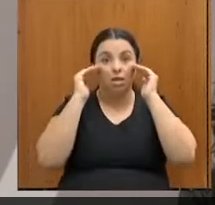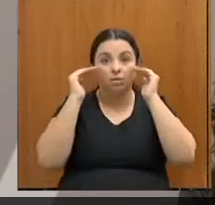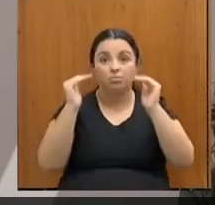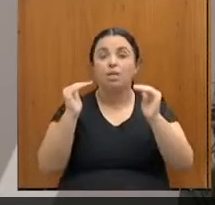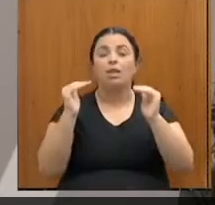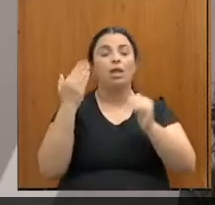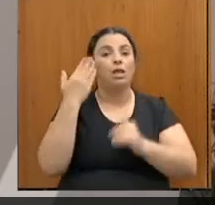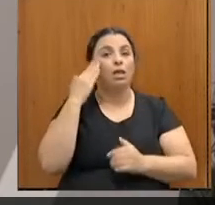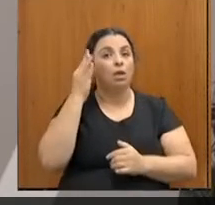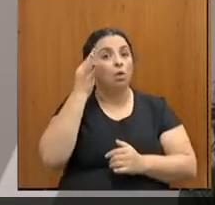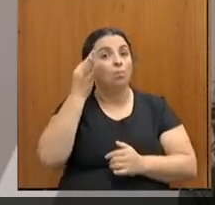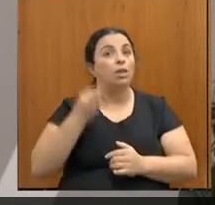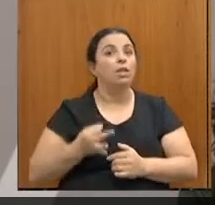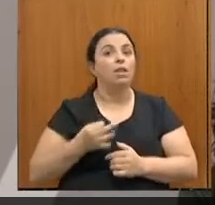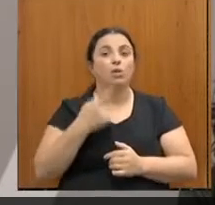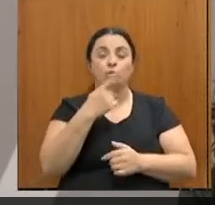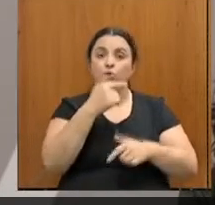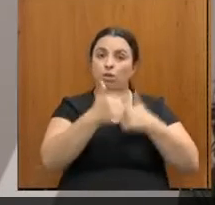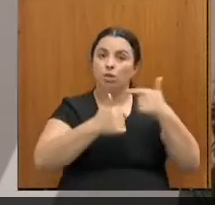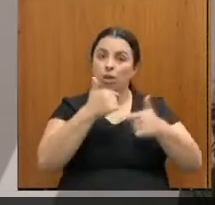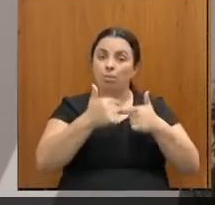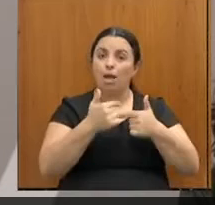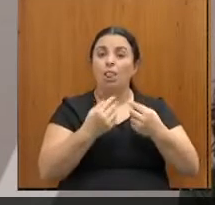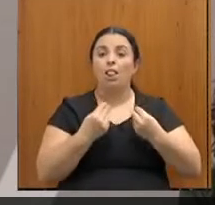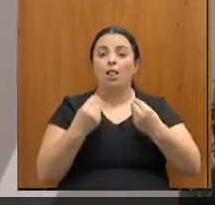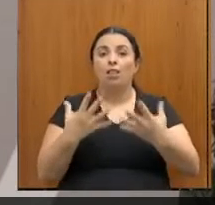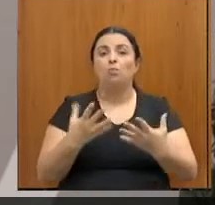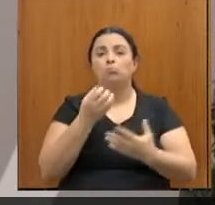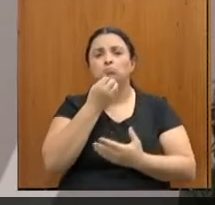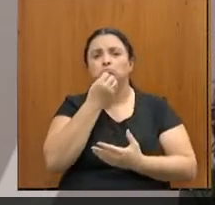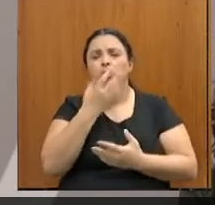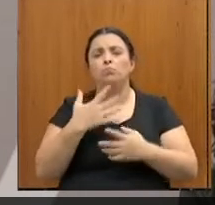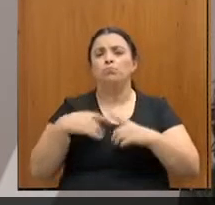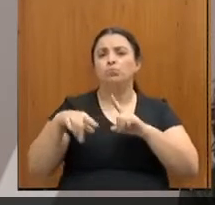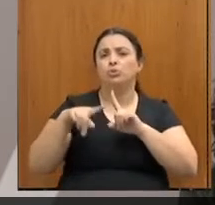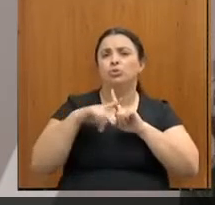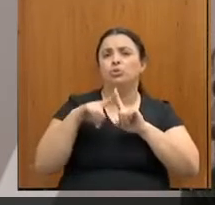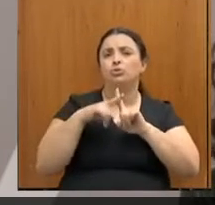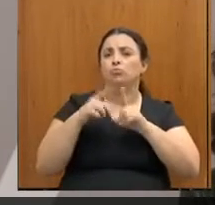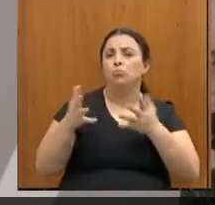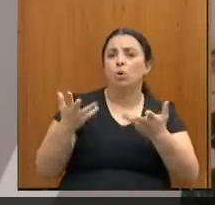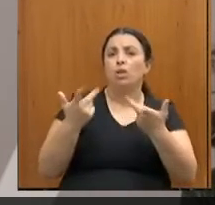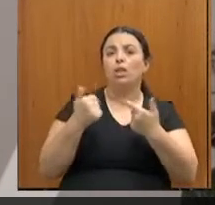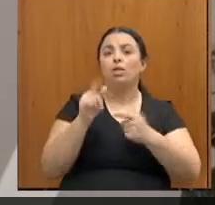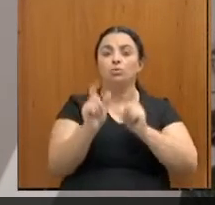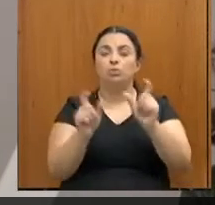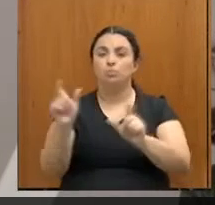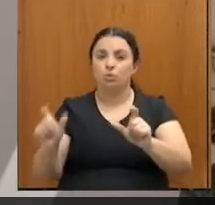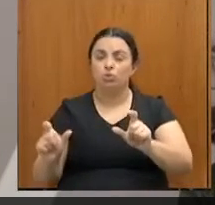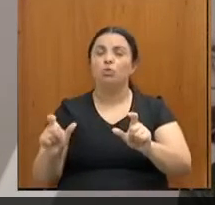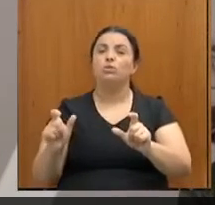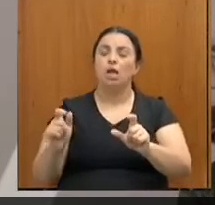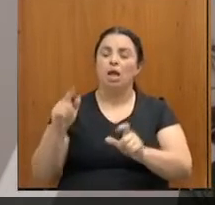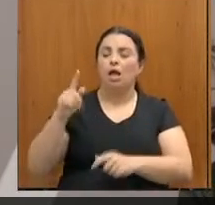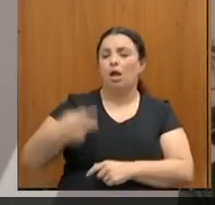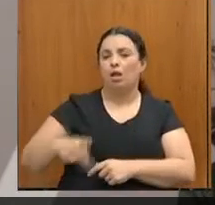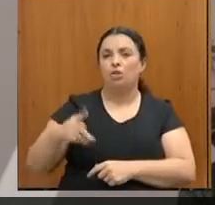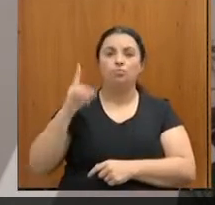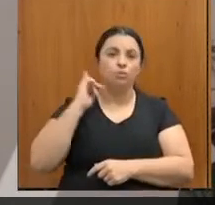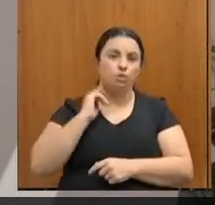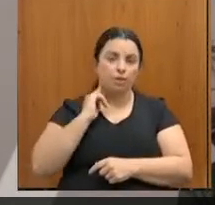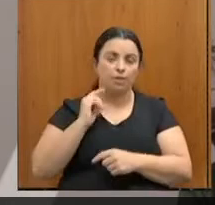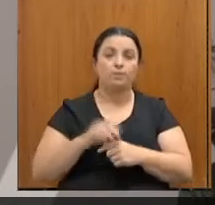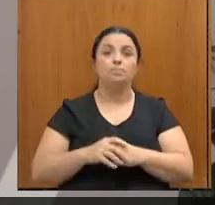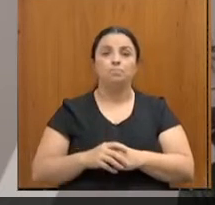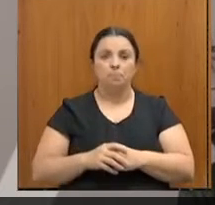que o que está sendo feito tá trazendo é nome benefício para o cidadão de Minas Gerais e aqui eu não podia deixar de destacar meu amigo Eduardo